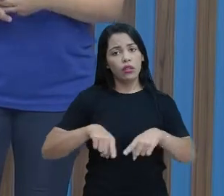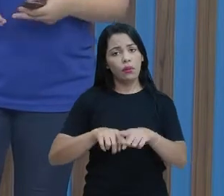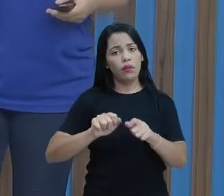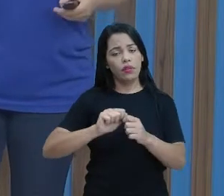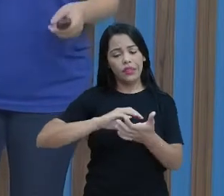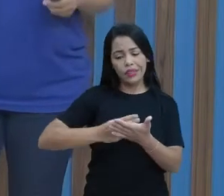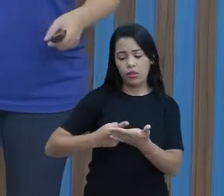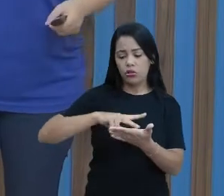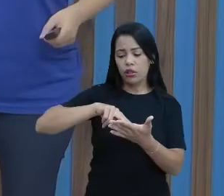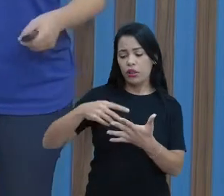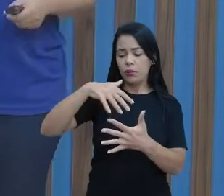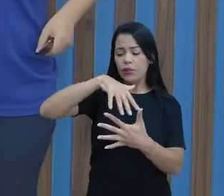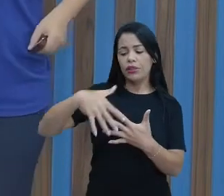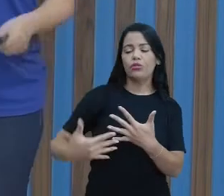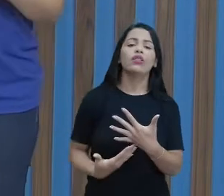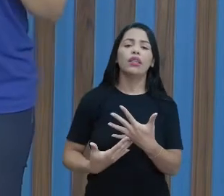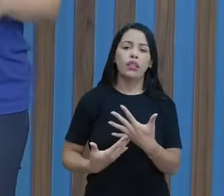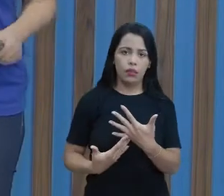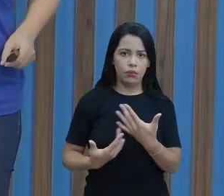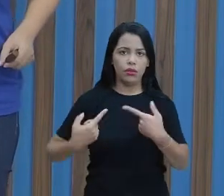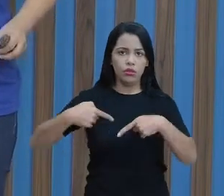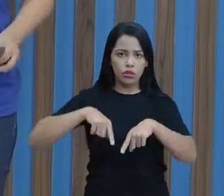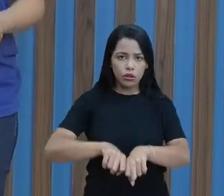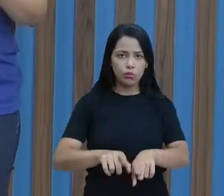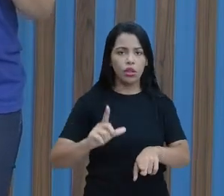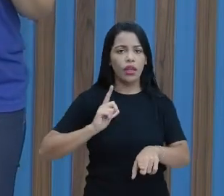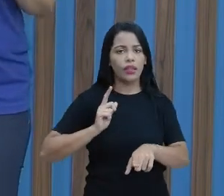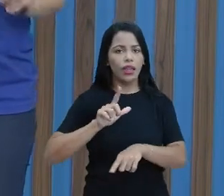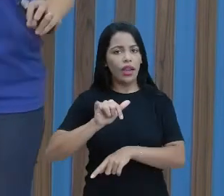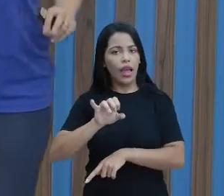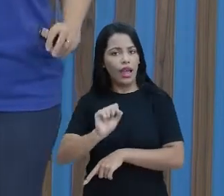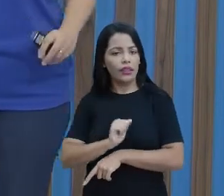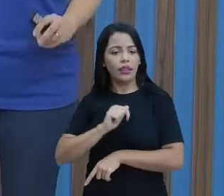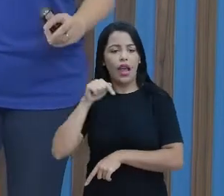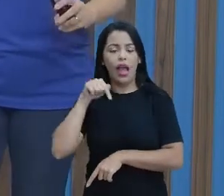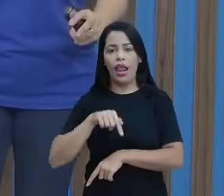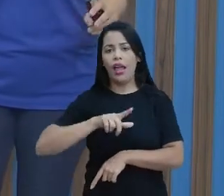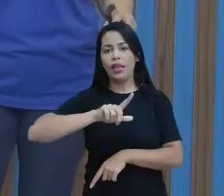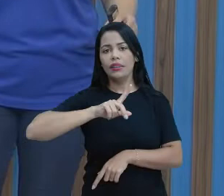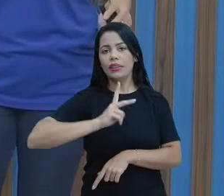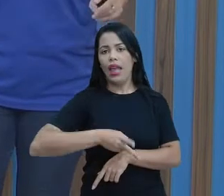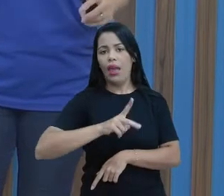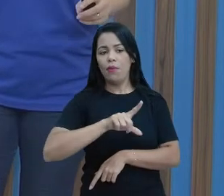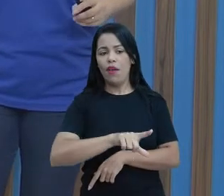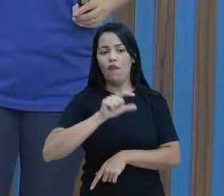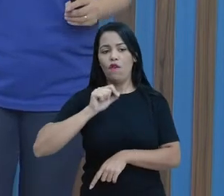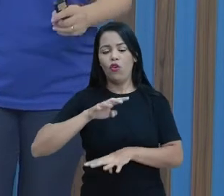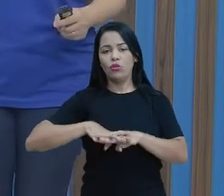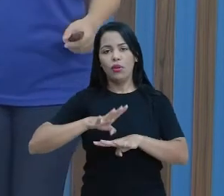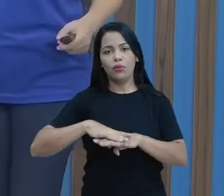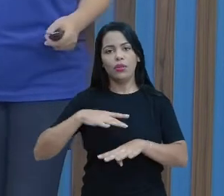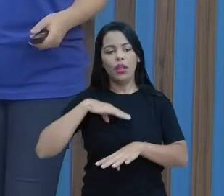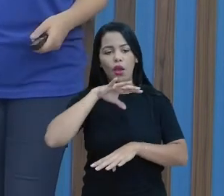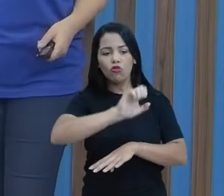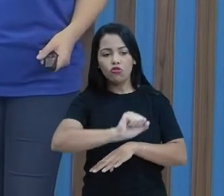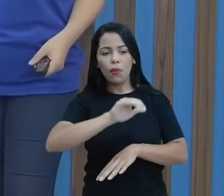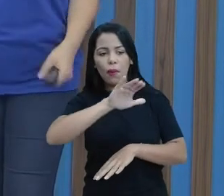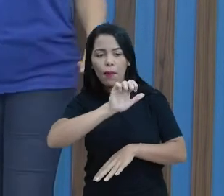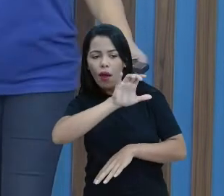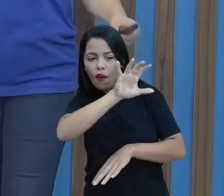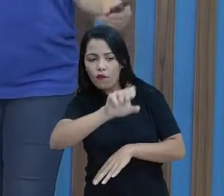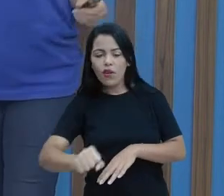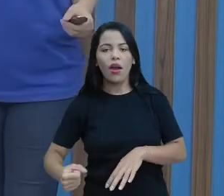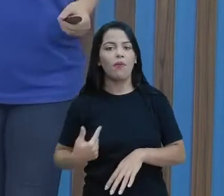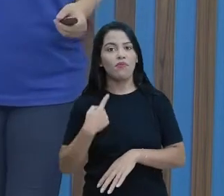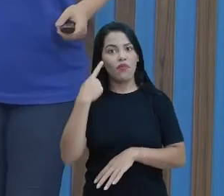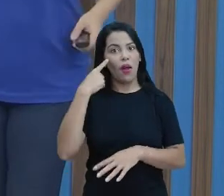para a Língua Brasileira de Sinais, tem aqui a Laisa, gente. Toda vez ela tenta fugir de matemática, vez ou outra, pego pelo braço e vem assim embora, rapaz. Pensa como